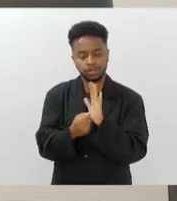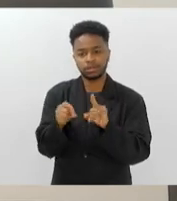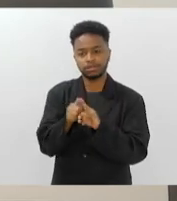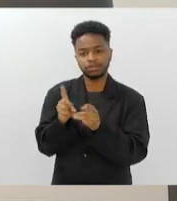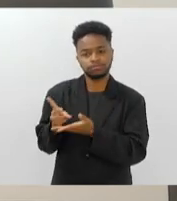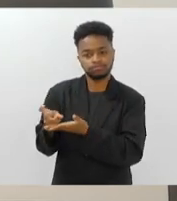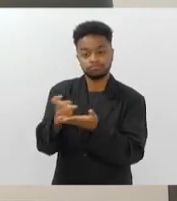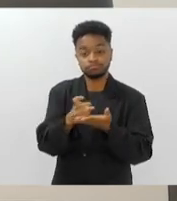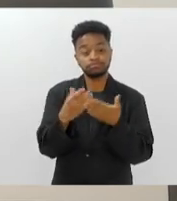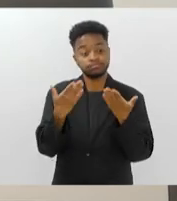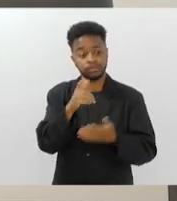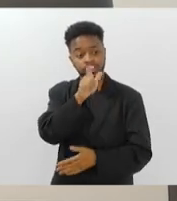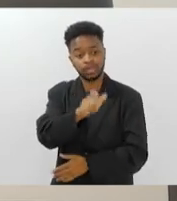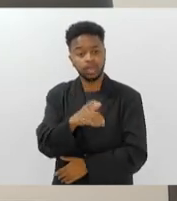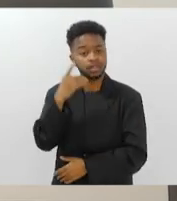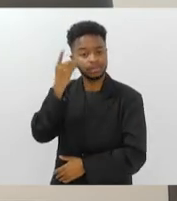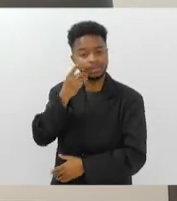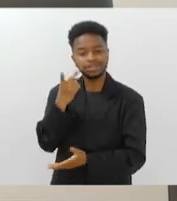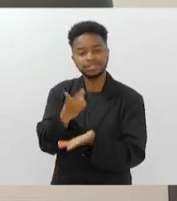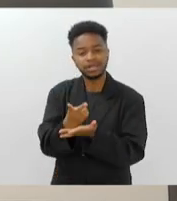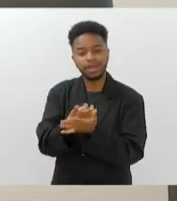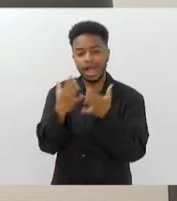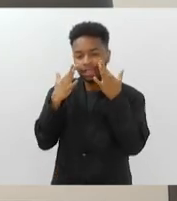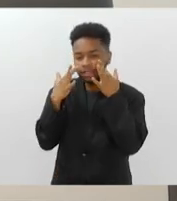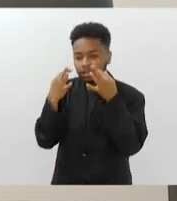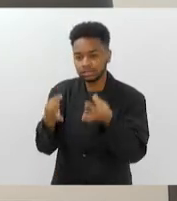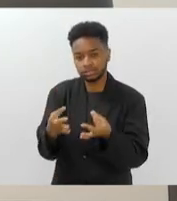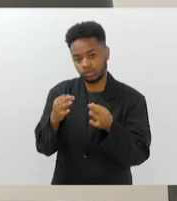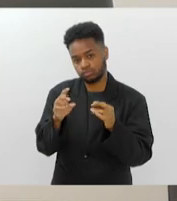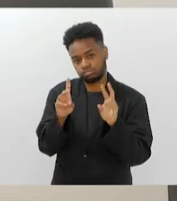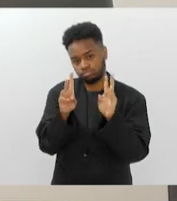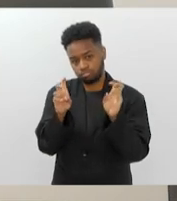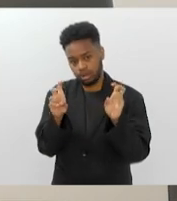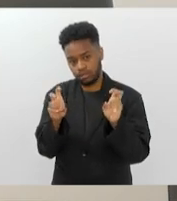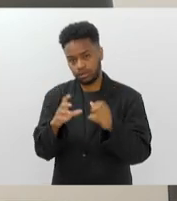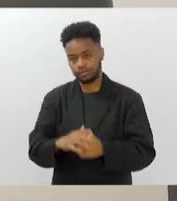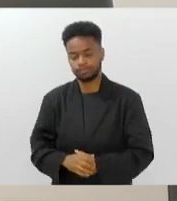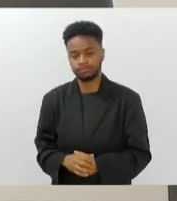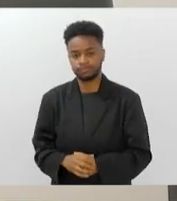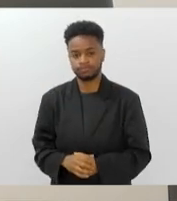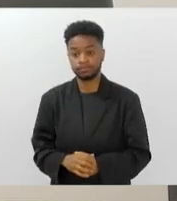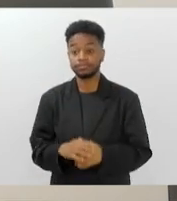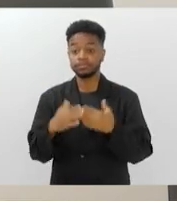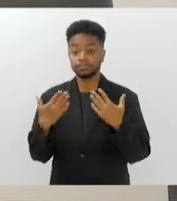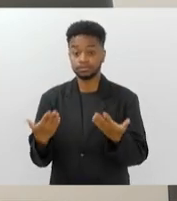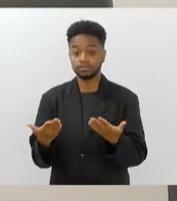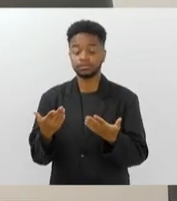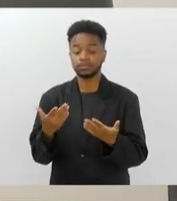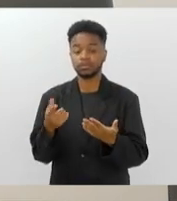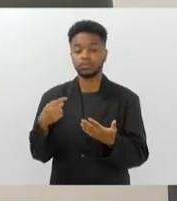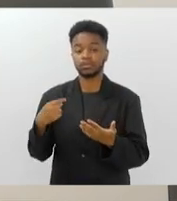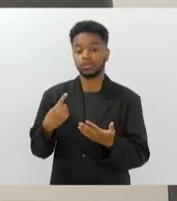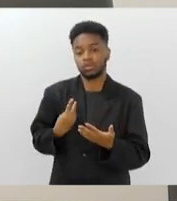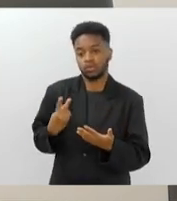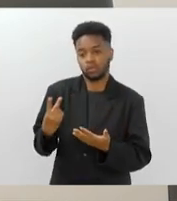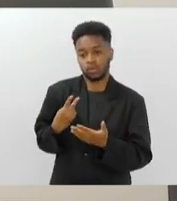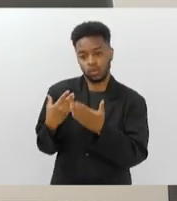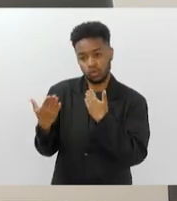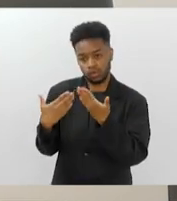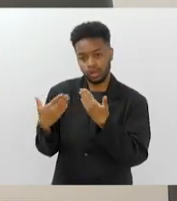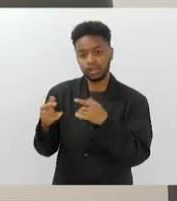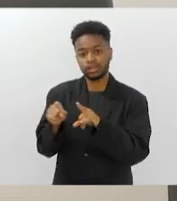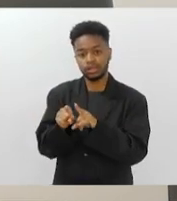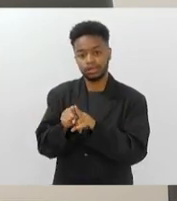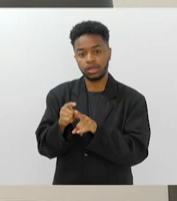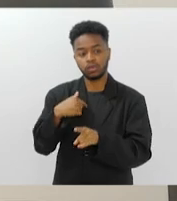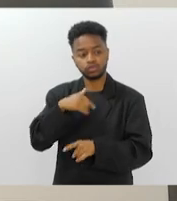o deputado Luis Paulo tem sempre esse olhar mais concreto então Eh nessa conversa que nós tivemos aqui daí até chamei a